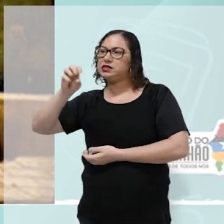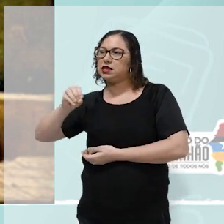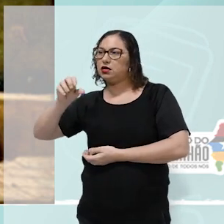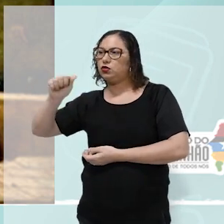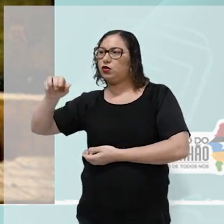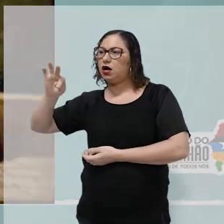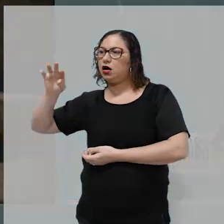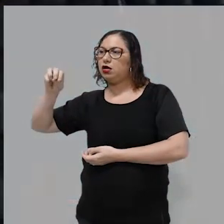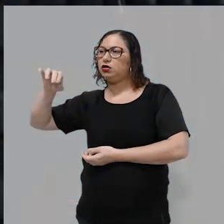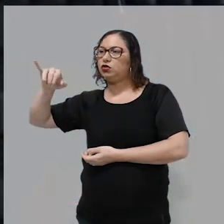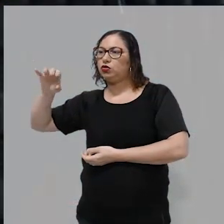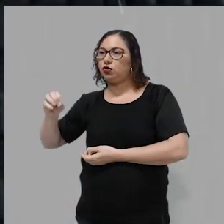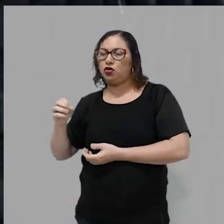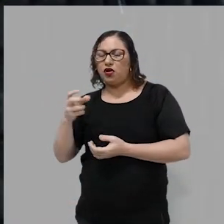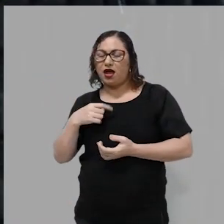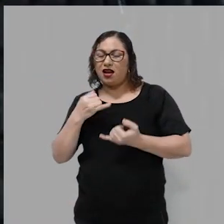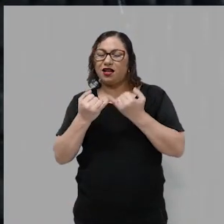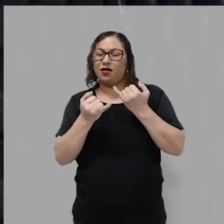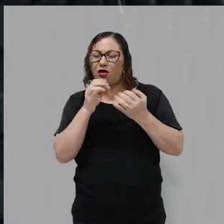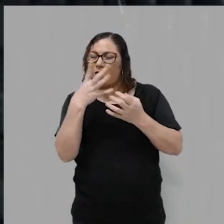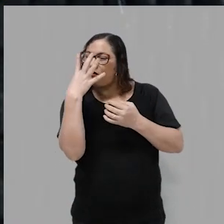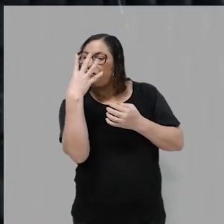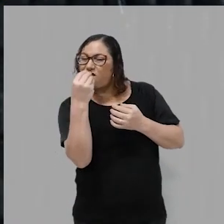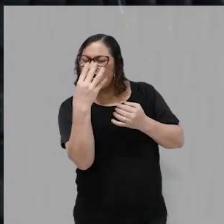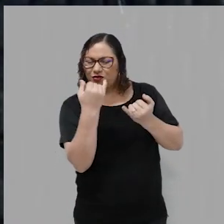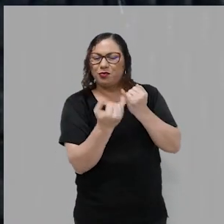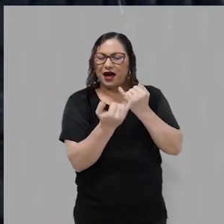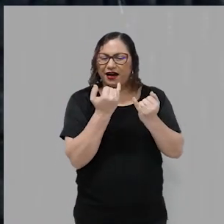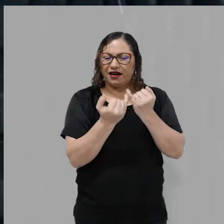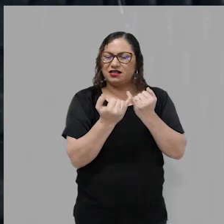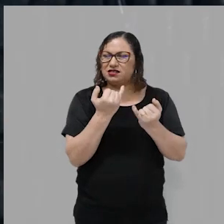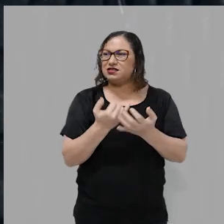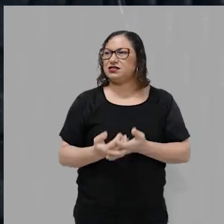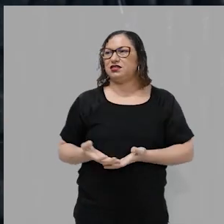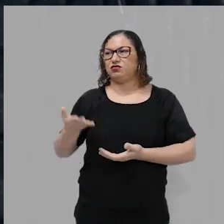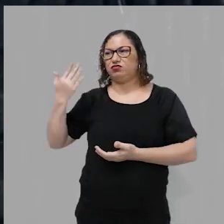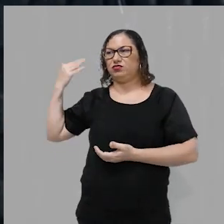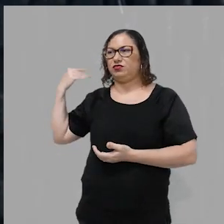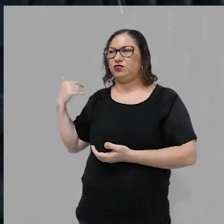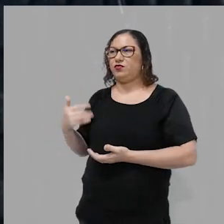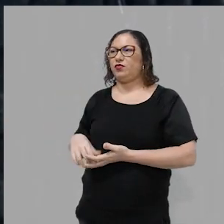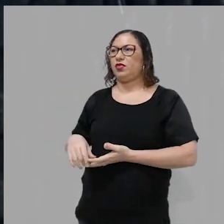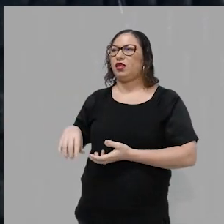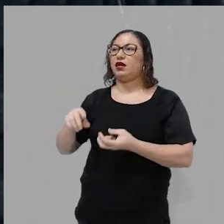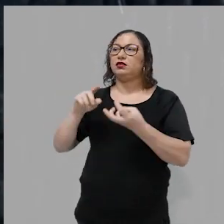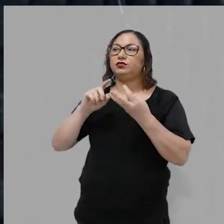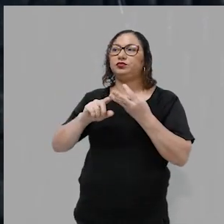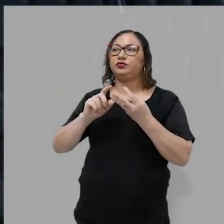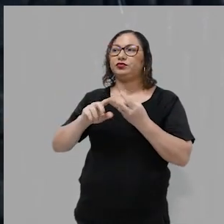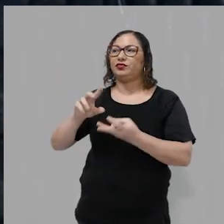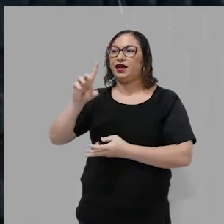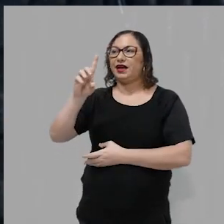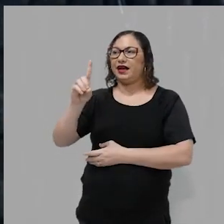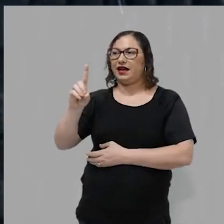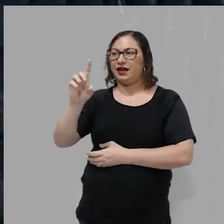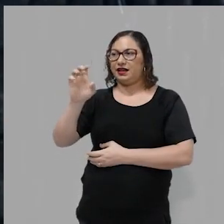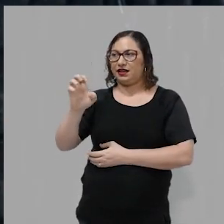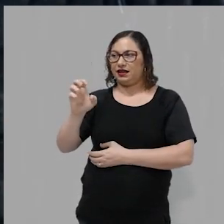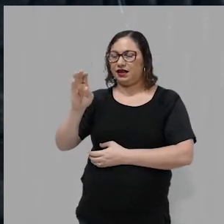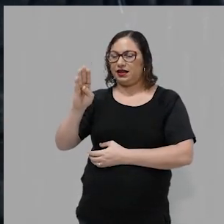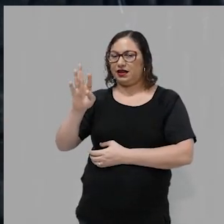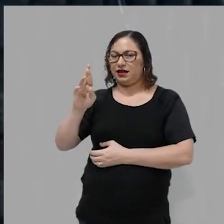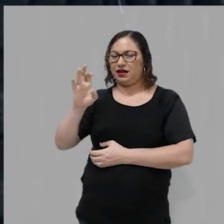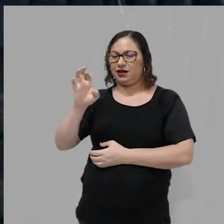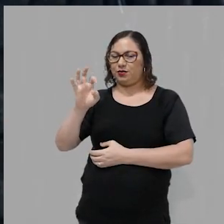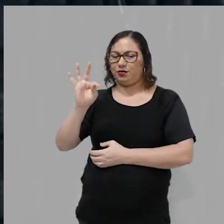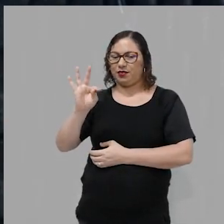praticamente retrata, fotografa o Rio de Janeiro naquela época. Próximo, Debré. Debré. Debré,